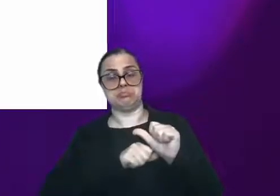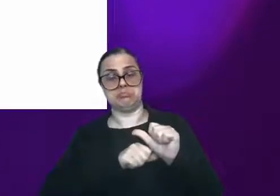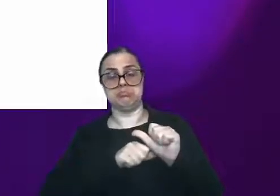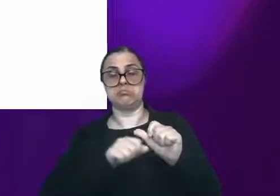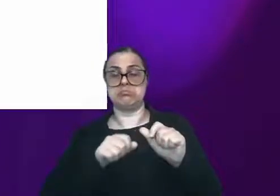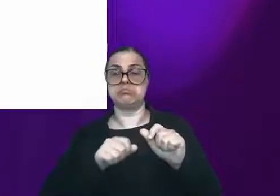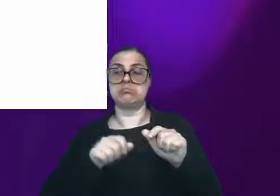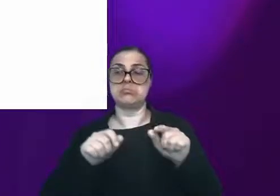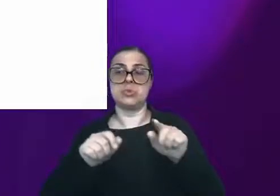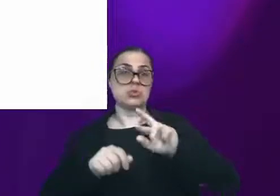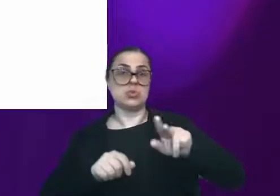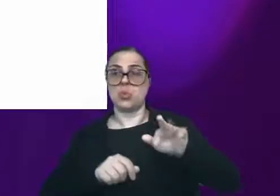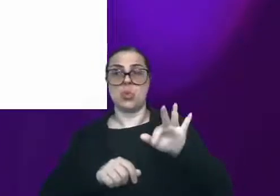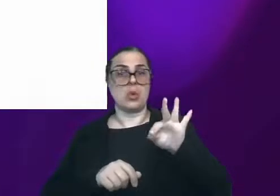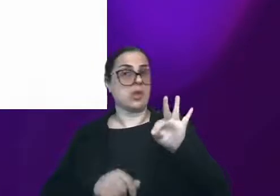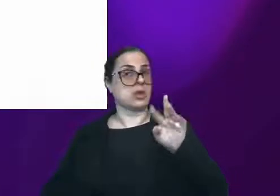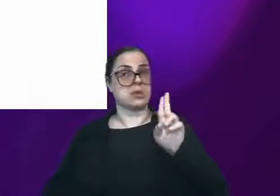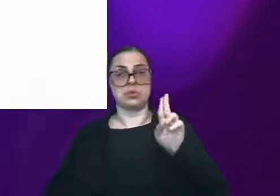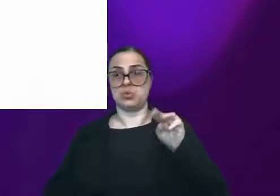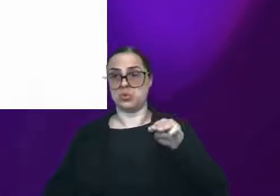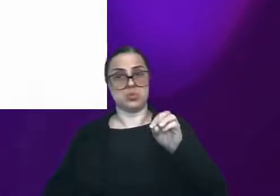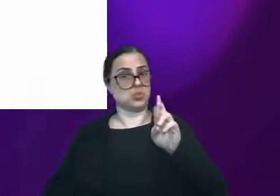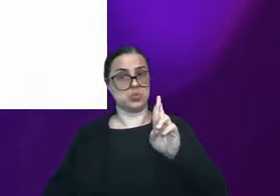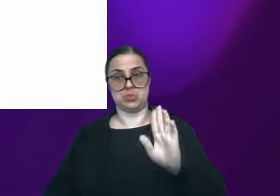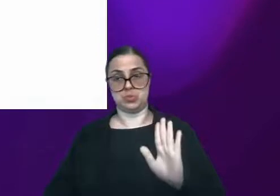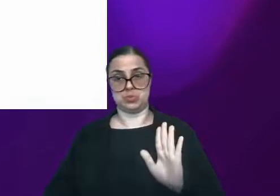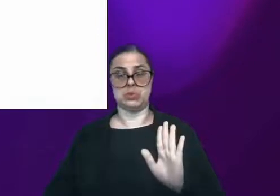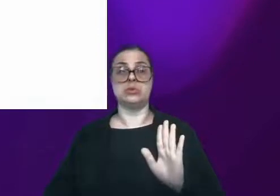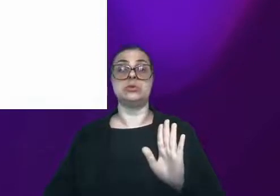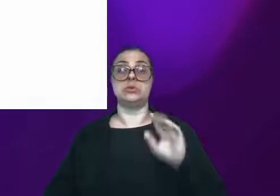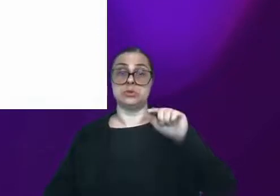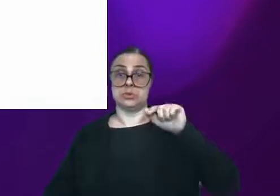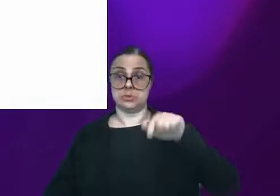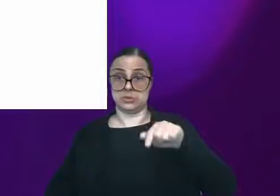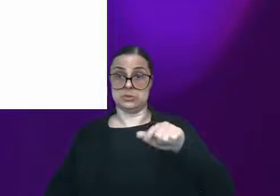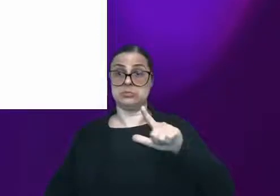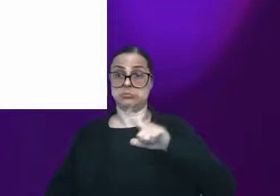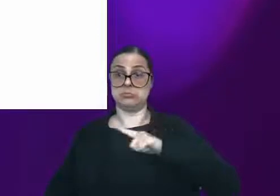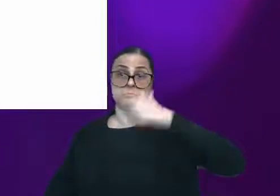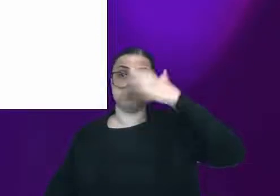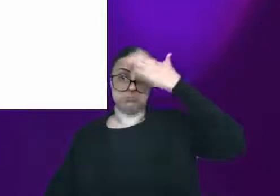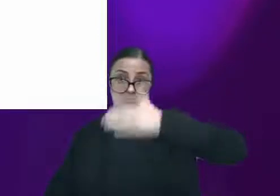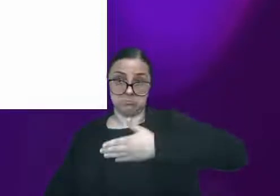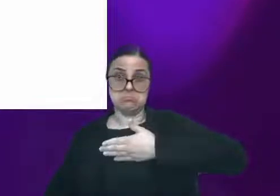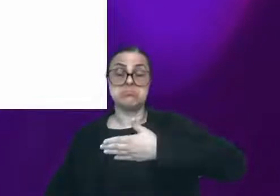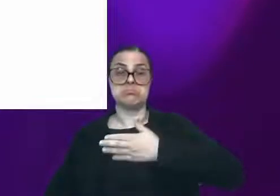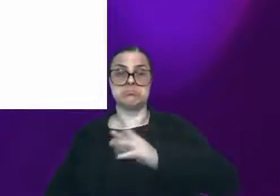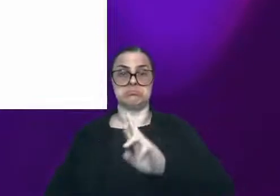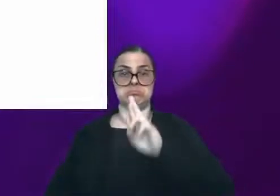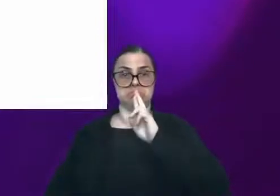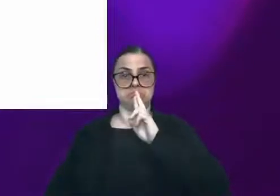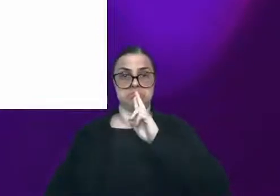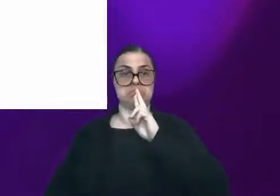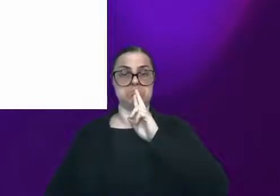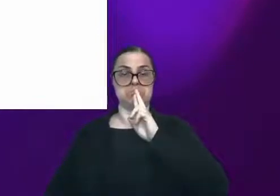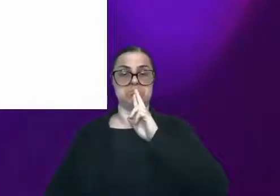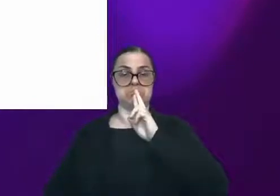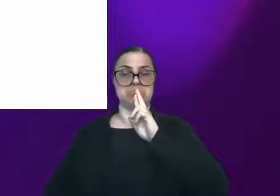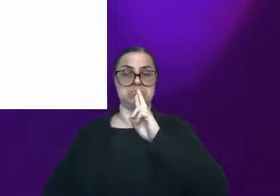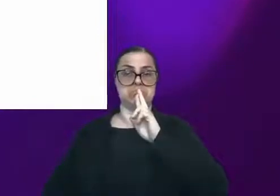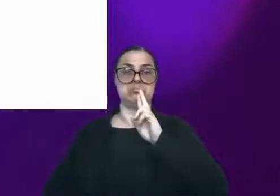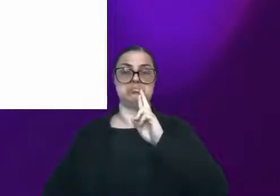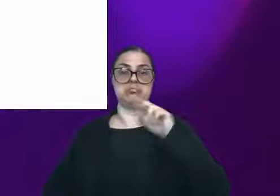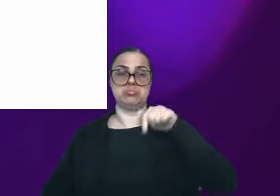esses resultados, finalmente, do Registro Brasileiro de Transplante, mostra que nós fizemos, no primeiro semestre